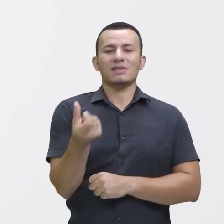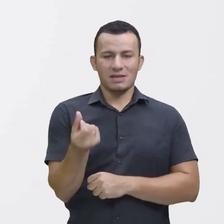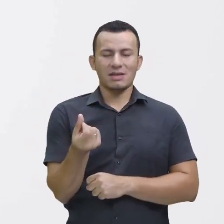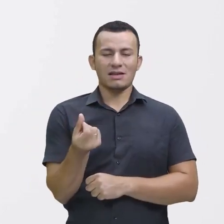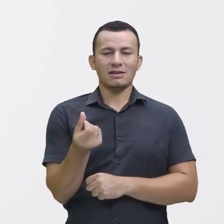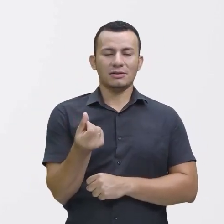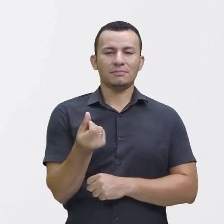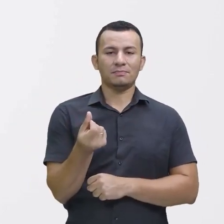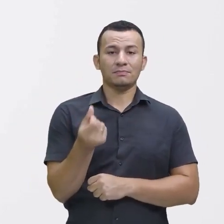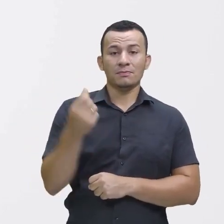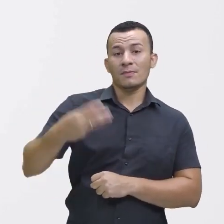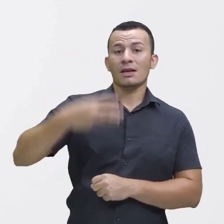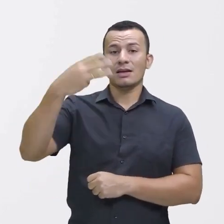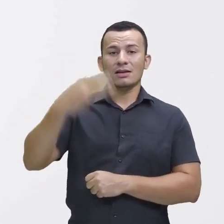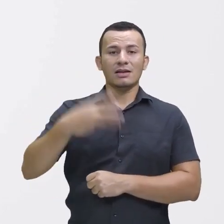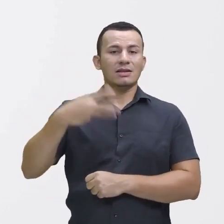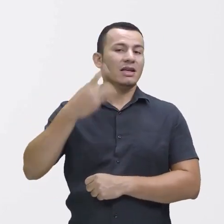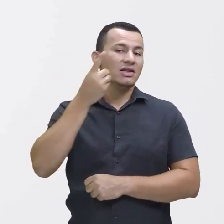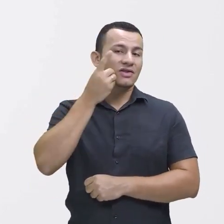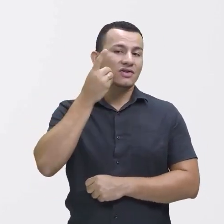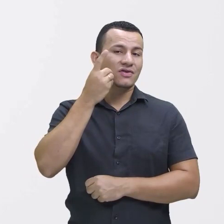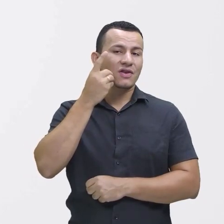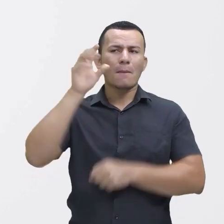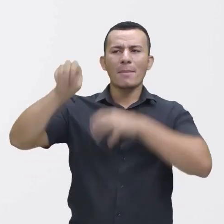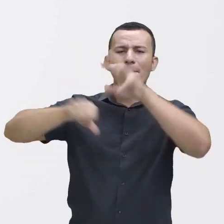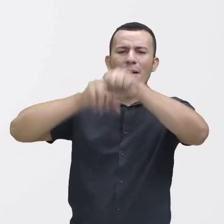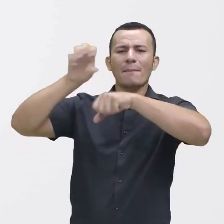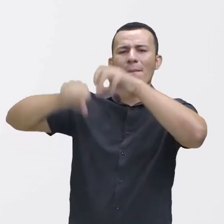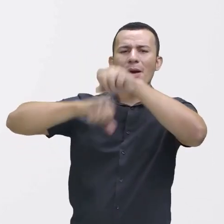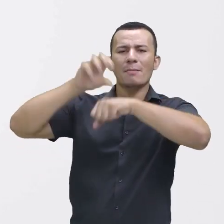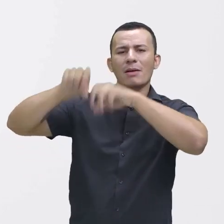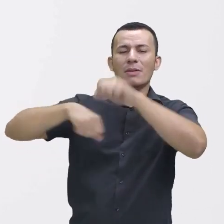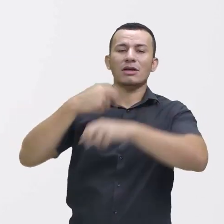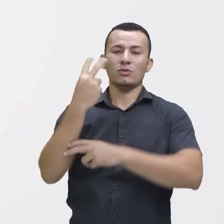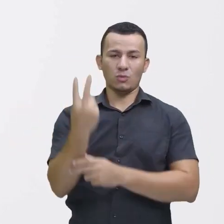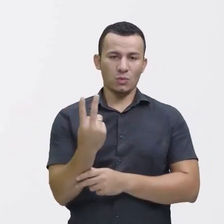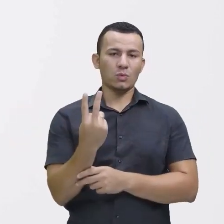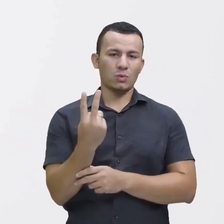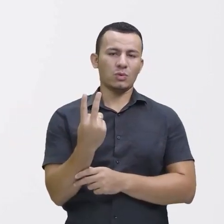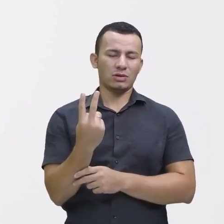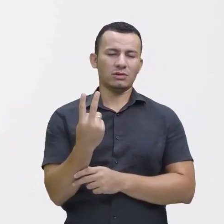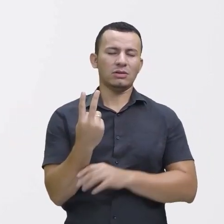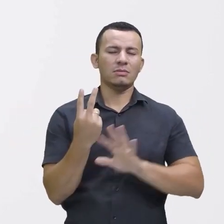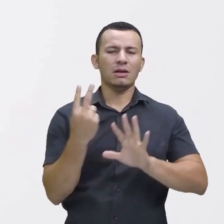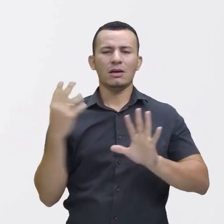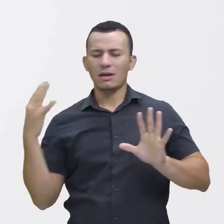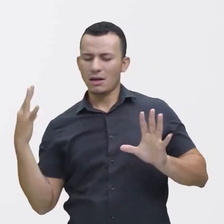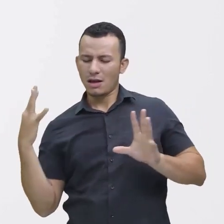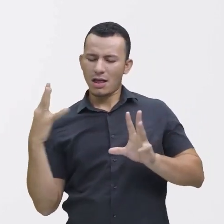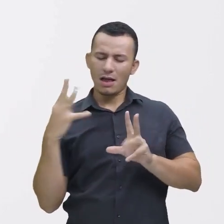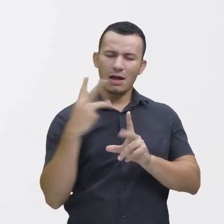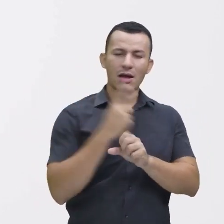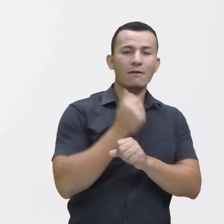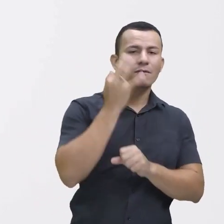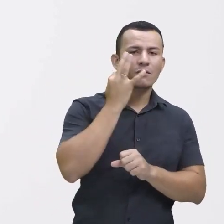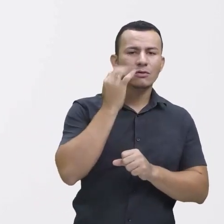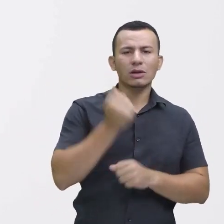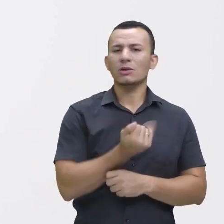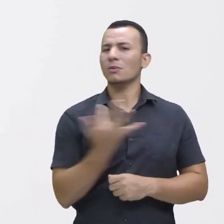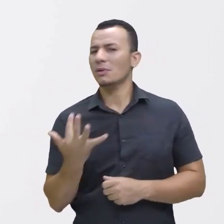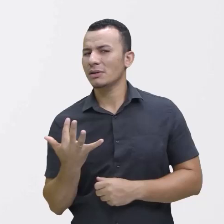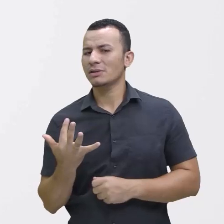16. Mas no terceiro dia, Miguel colheu mais 2 frutas. Quantas frutas tem Miguel?